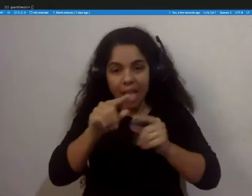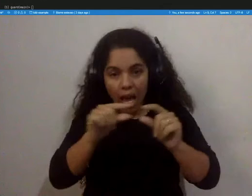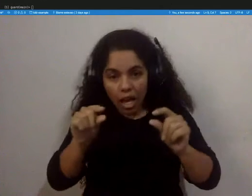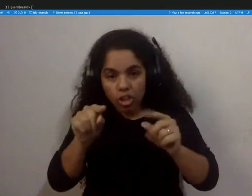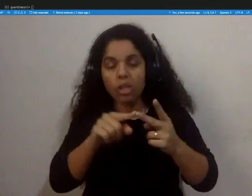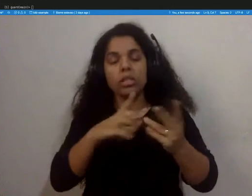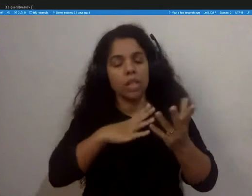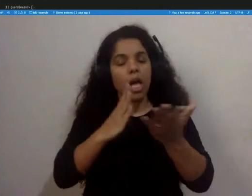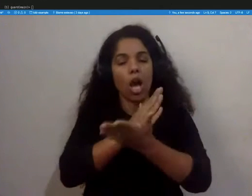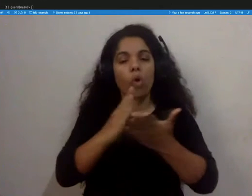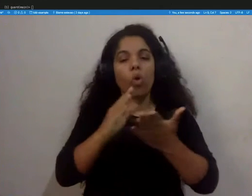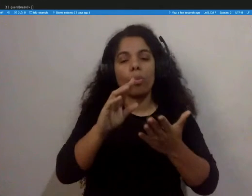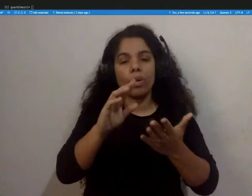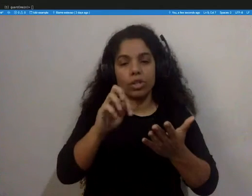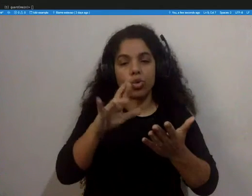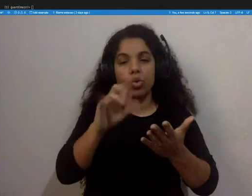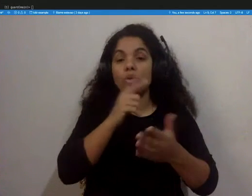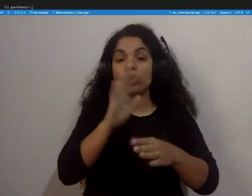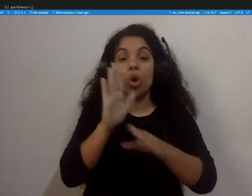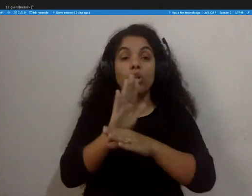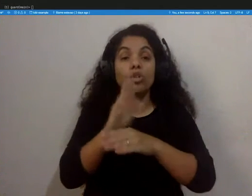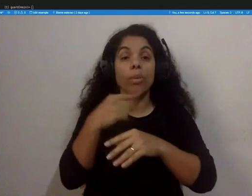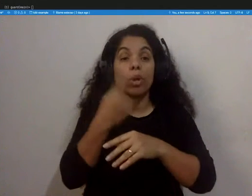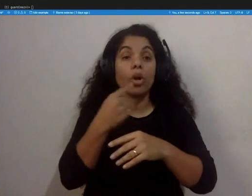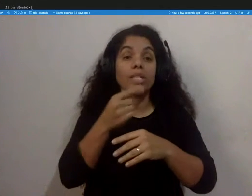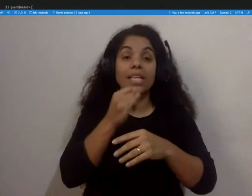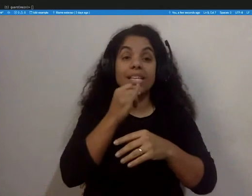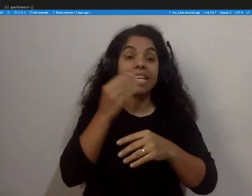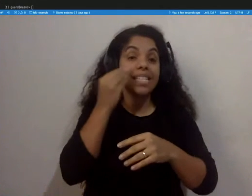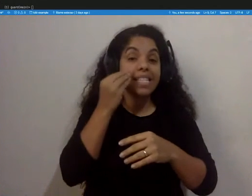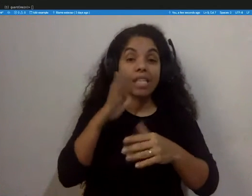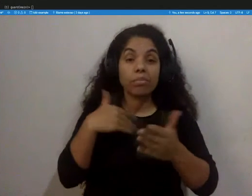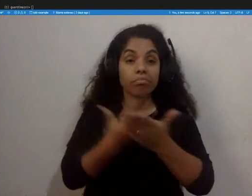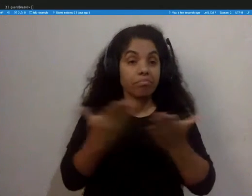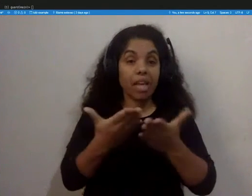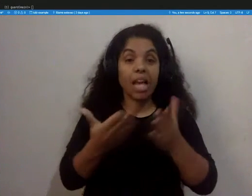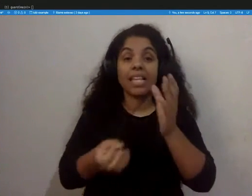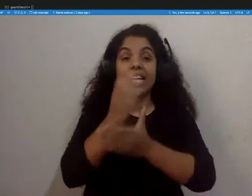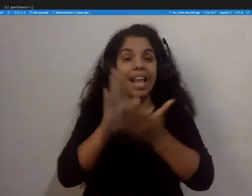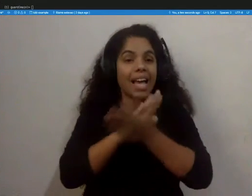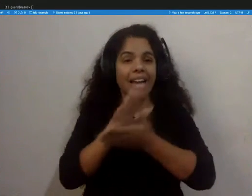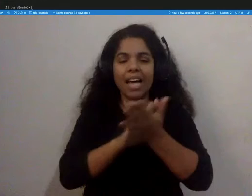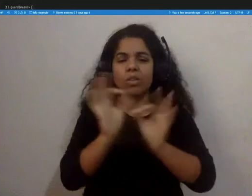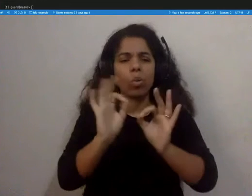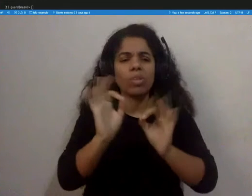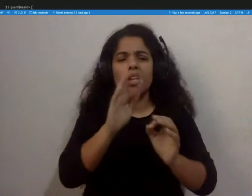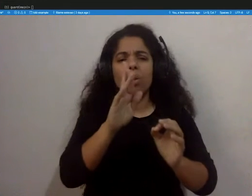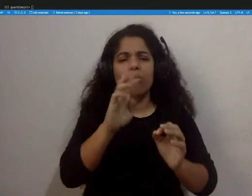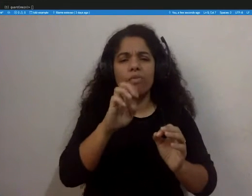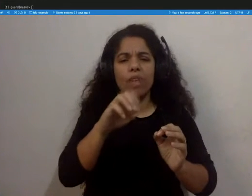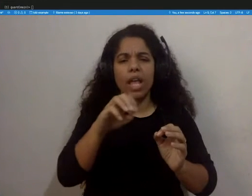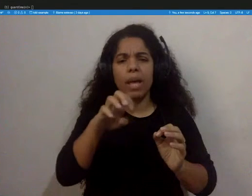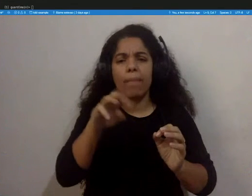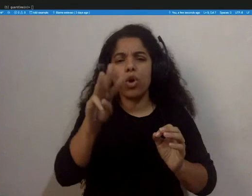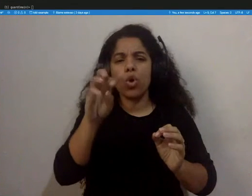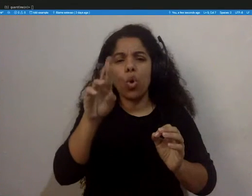estruturas que servem só para nosso exemplo de teste, mas até o momento eu não criei nada. Então, se você ver, não tem nenhum framework, não tem nenhuma